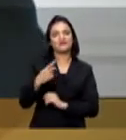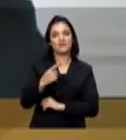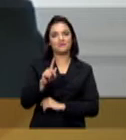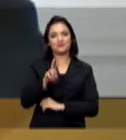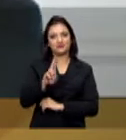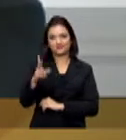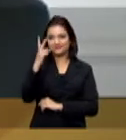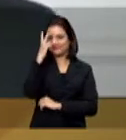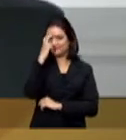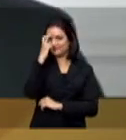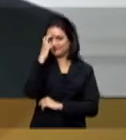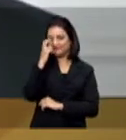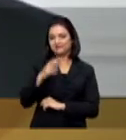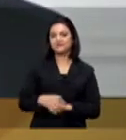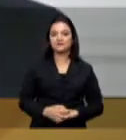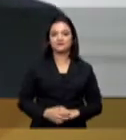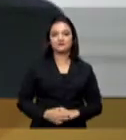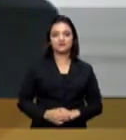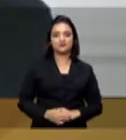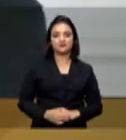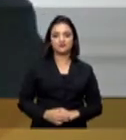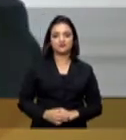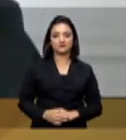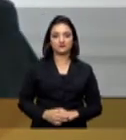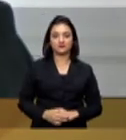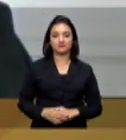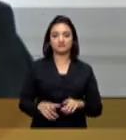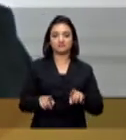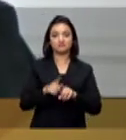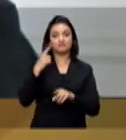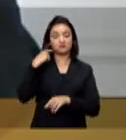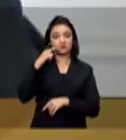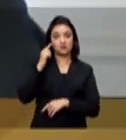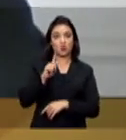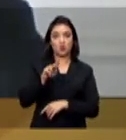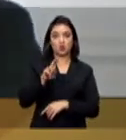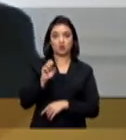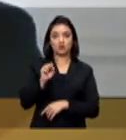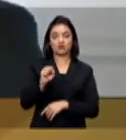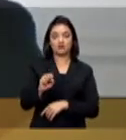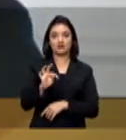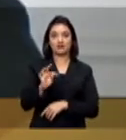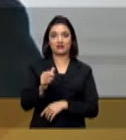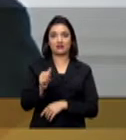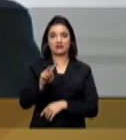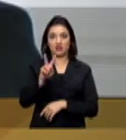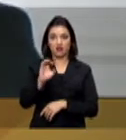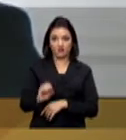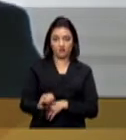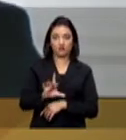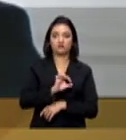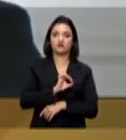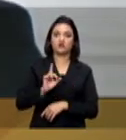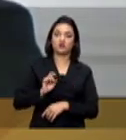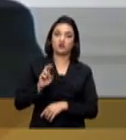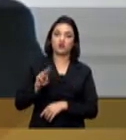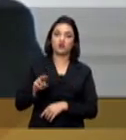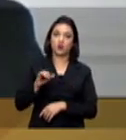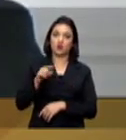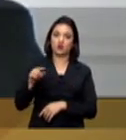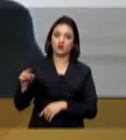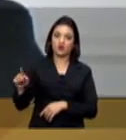procurador-geral da República, o doutor Gustavo, defensor público, que